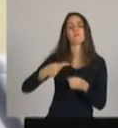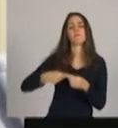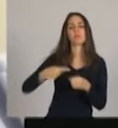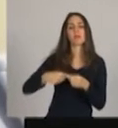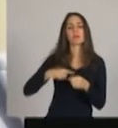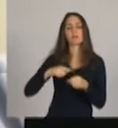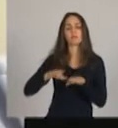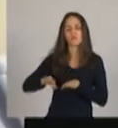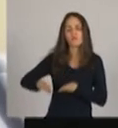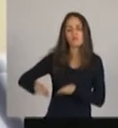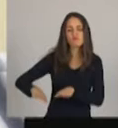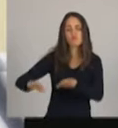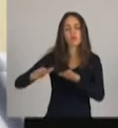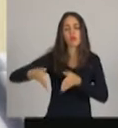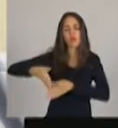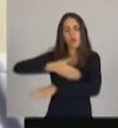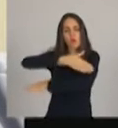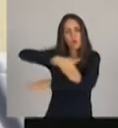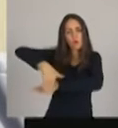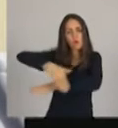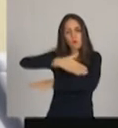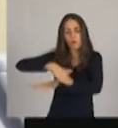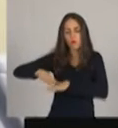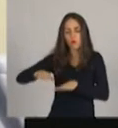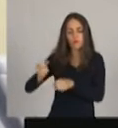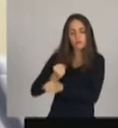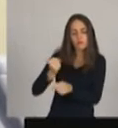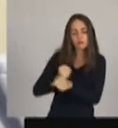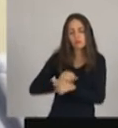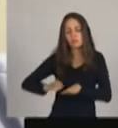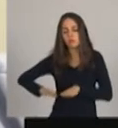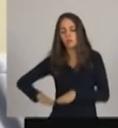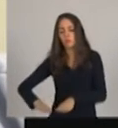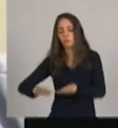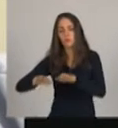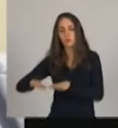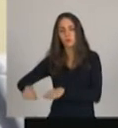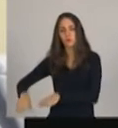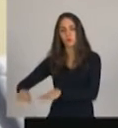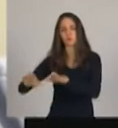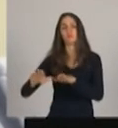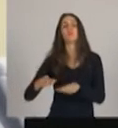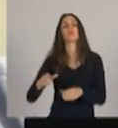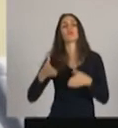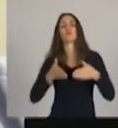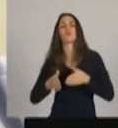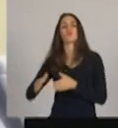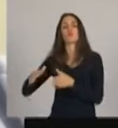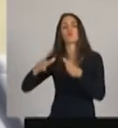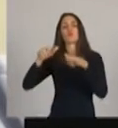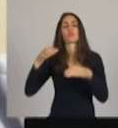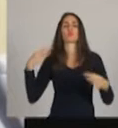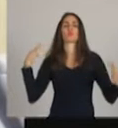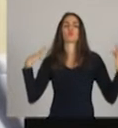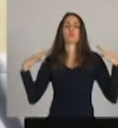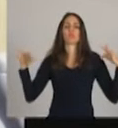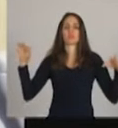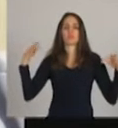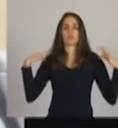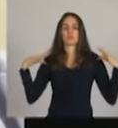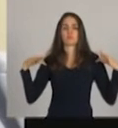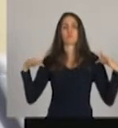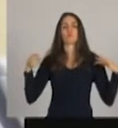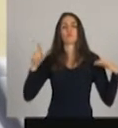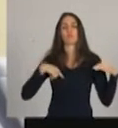a pavimentação no trecho do circuito de agroturismo da cidade da Serra, do bairro Pitanga, que vai até